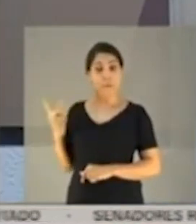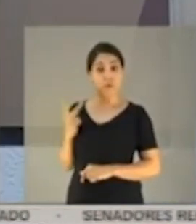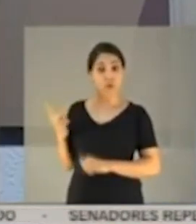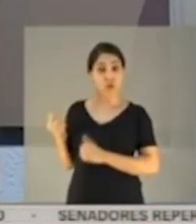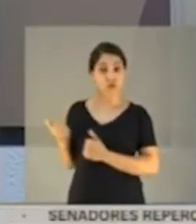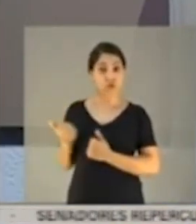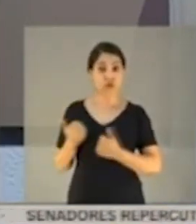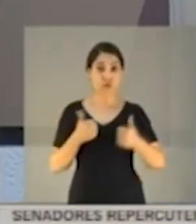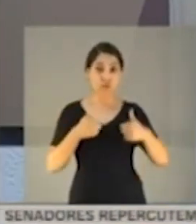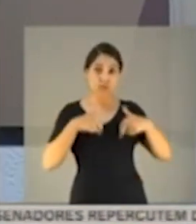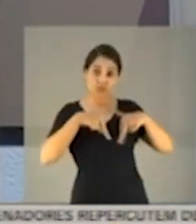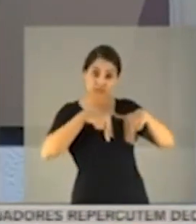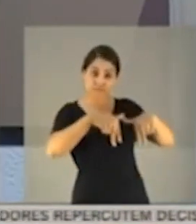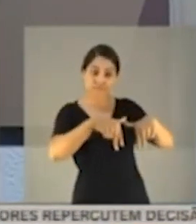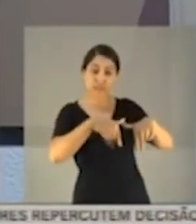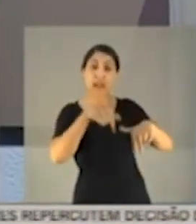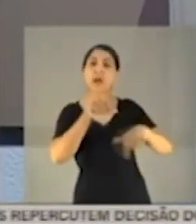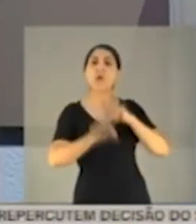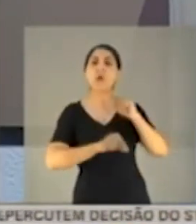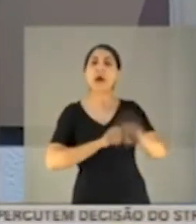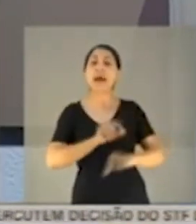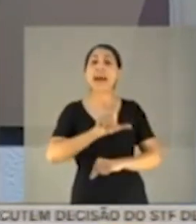apresentamos para eles